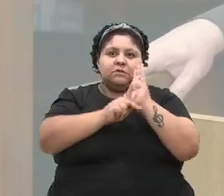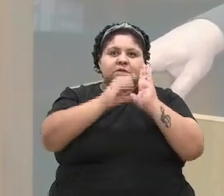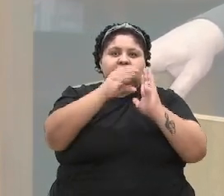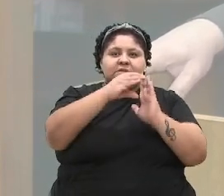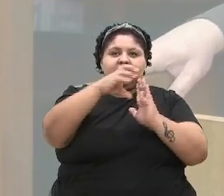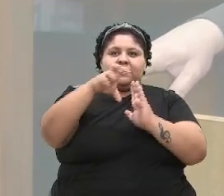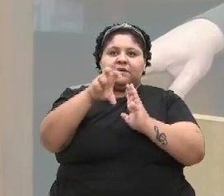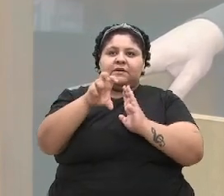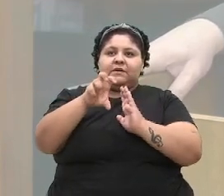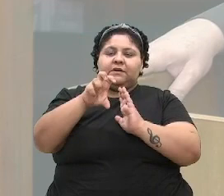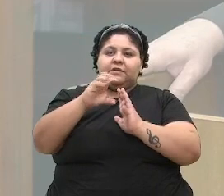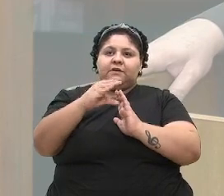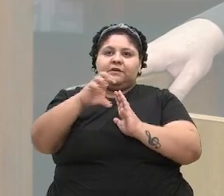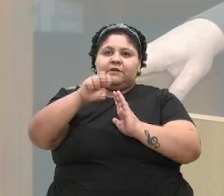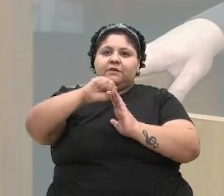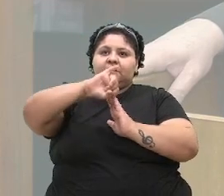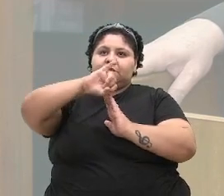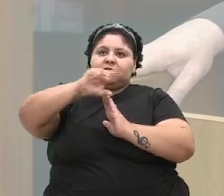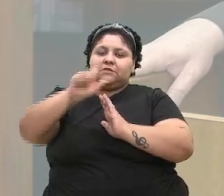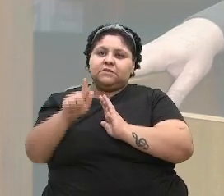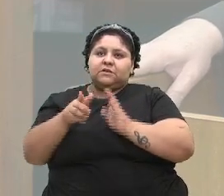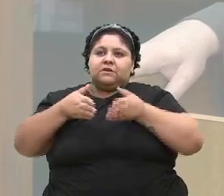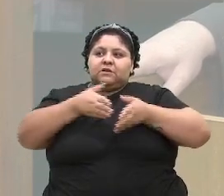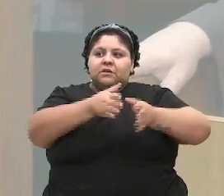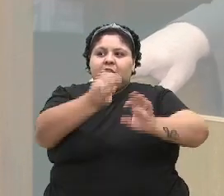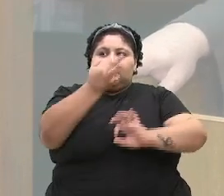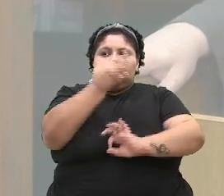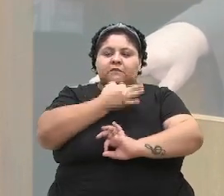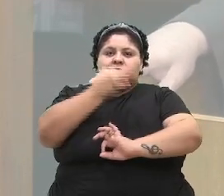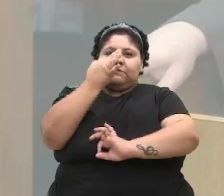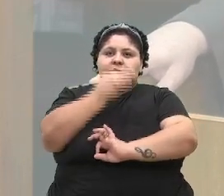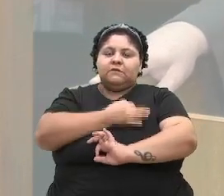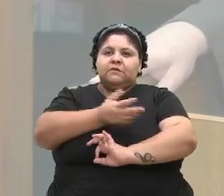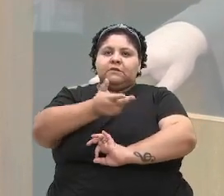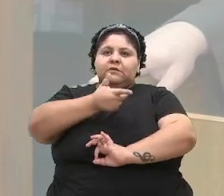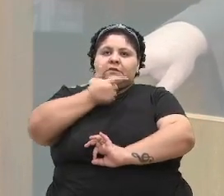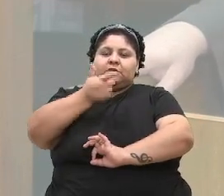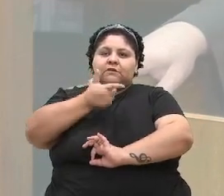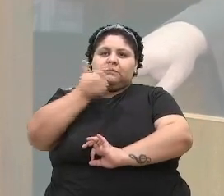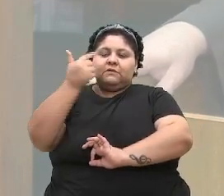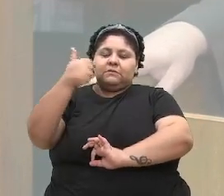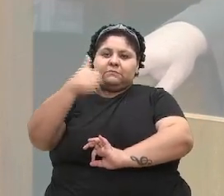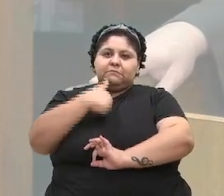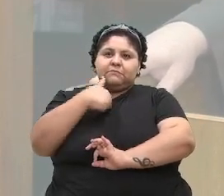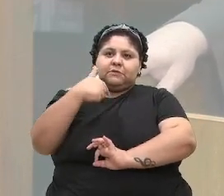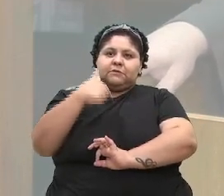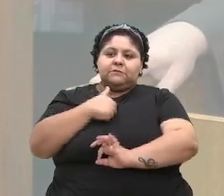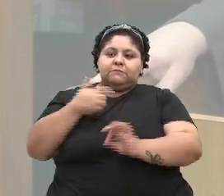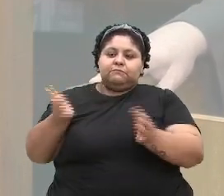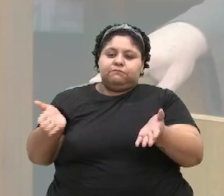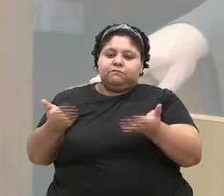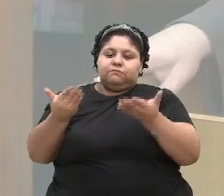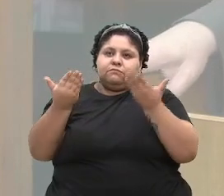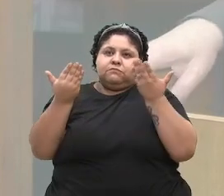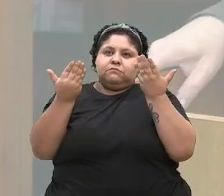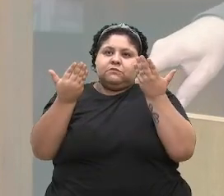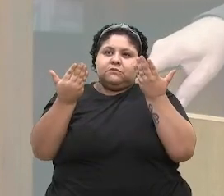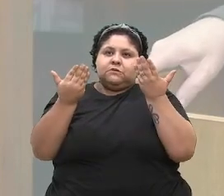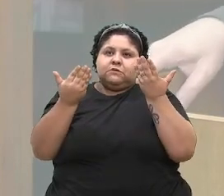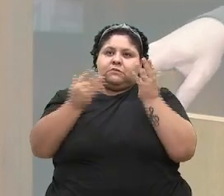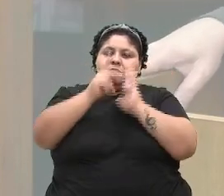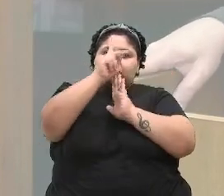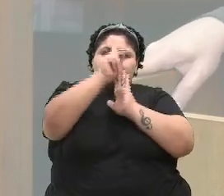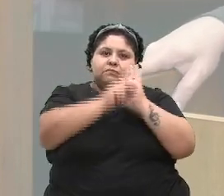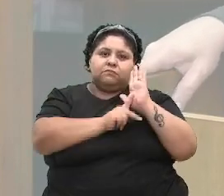CSG para as estradas da Serra Gaúcha. E confesso, senhora presidente, que fiquei entusiasmado, né, com o